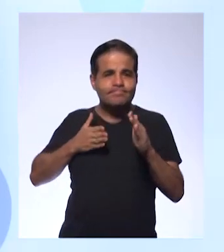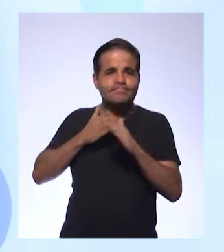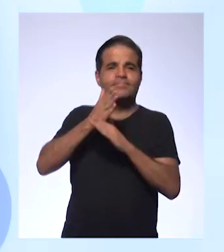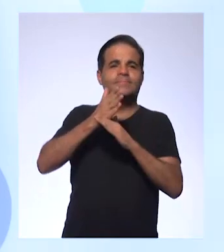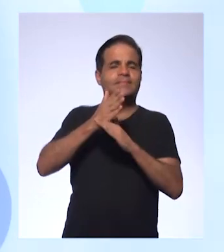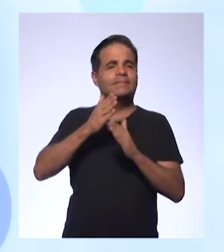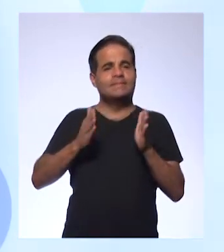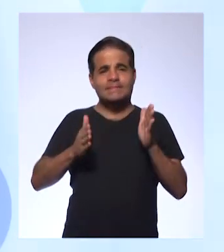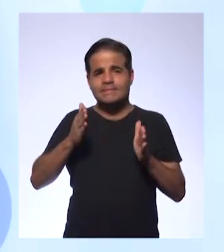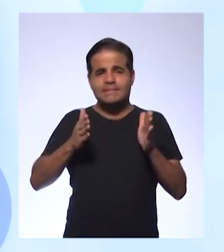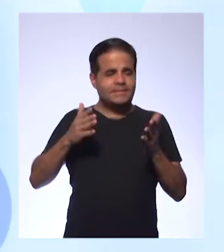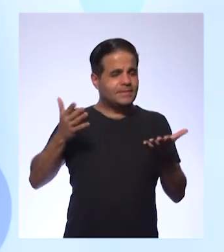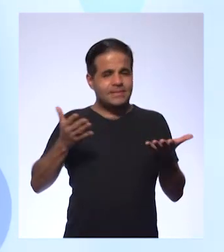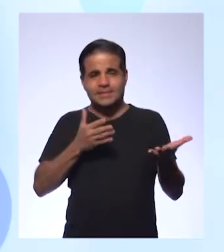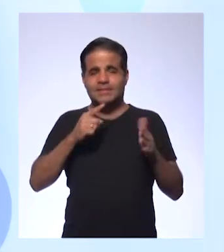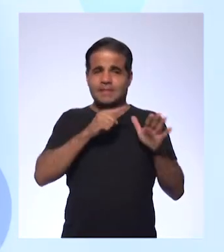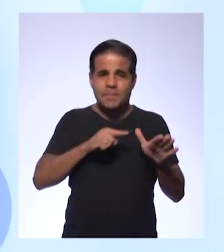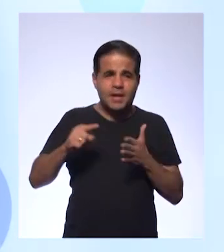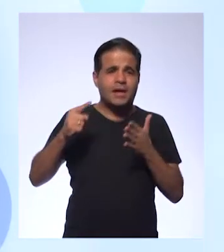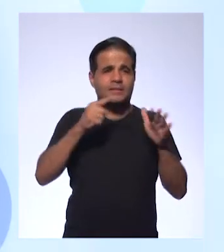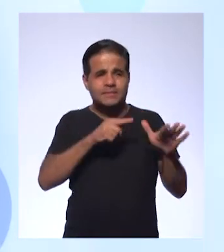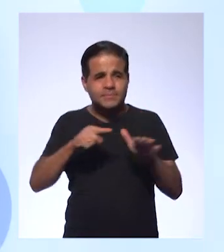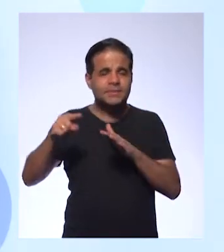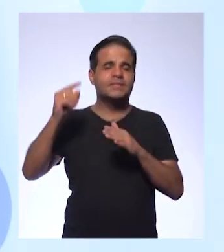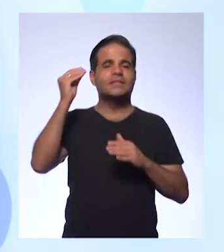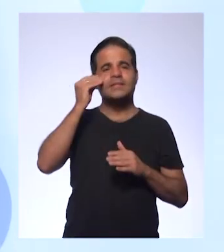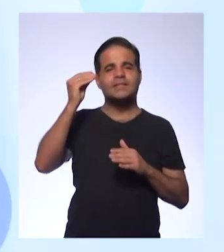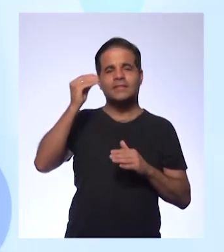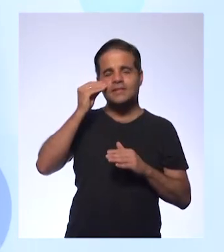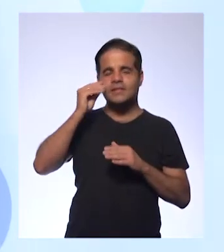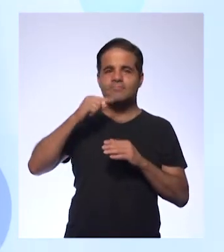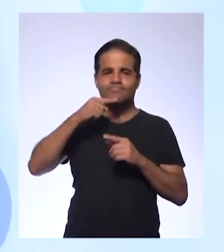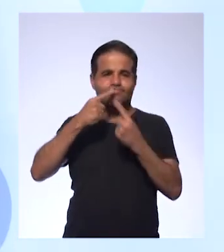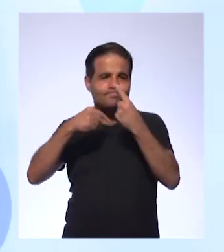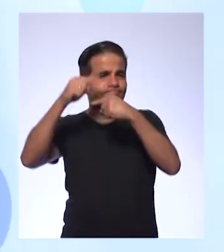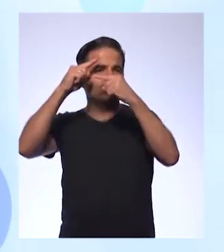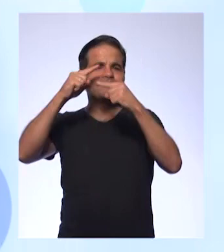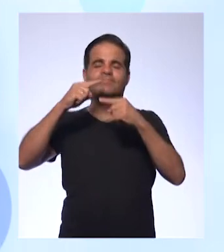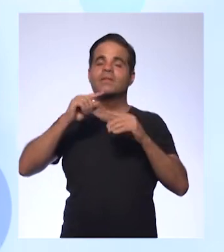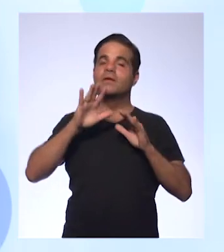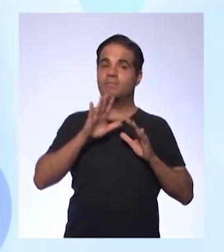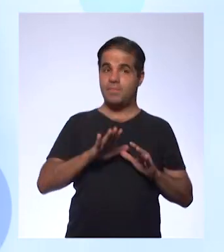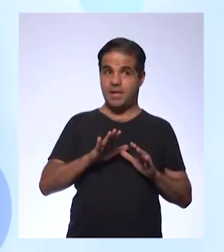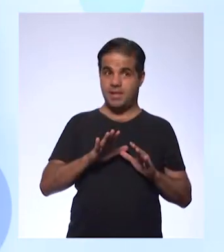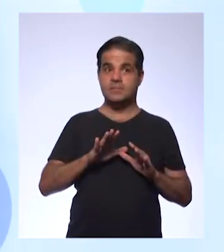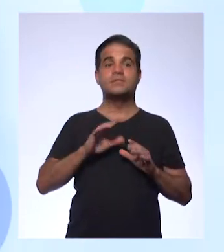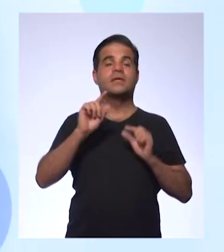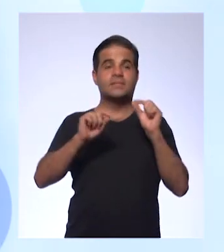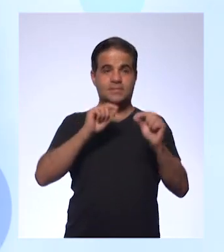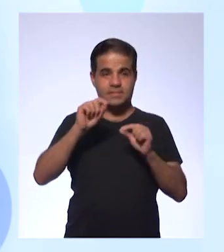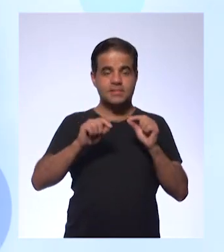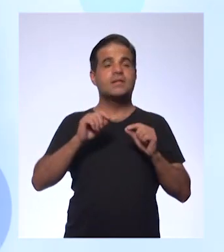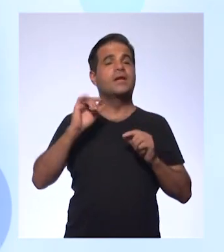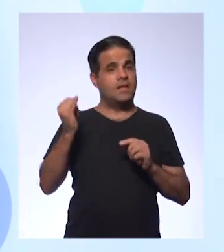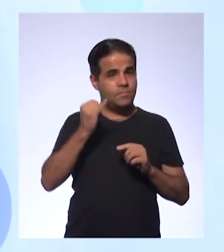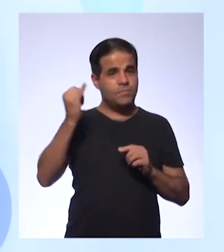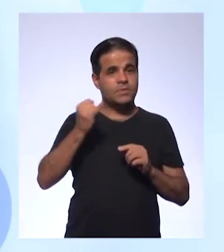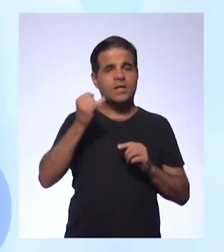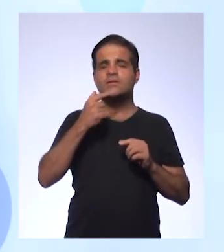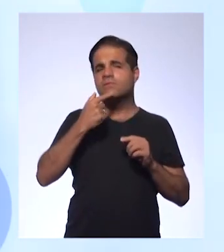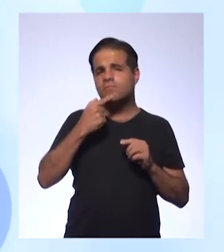por nada, que você está lá semanas tentando passar da fase e não consegue. Mas essas situações também são importantes. Então, vamos